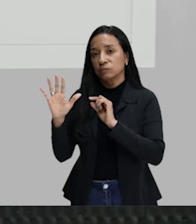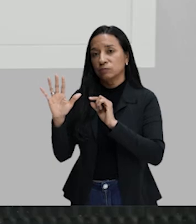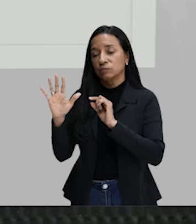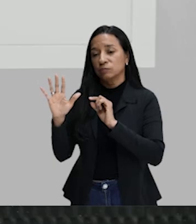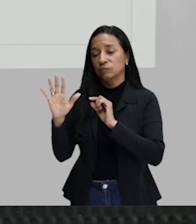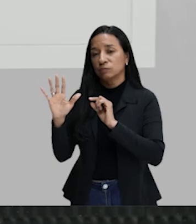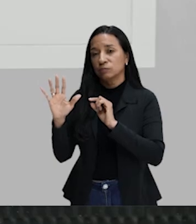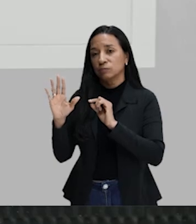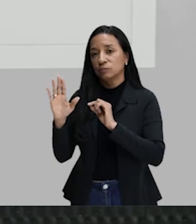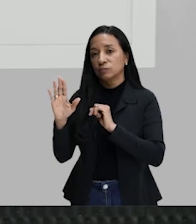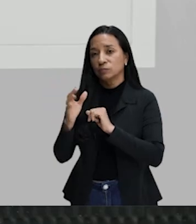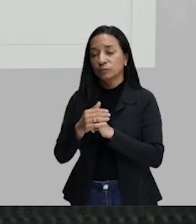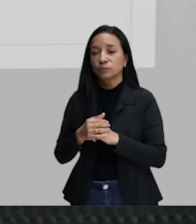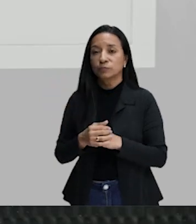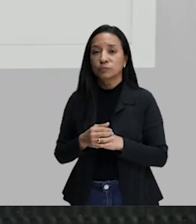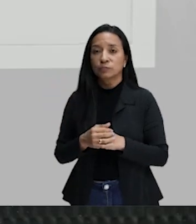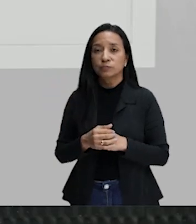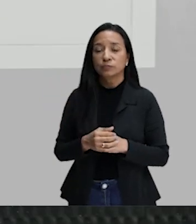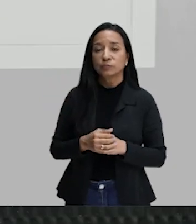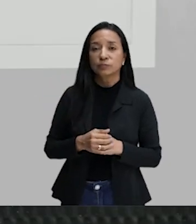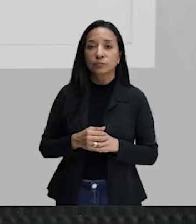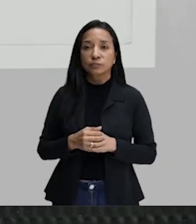da mão direita, né?